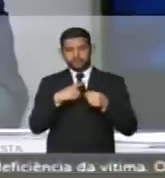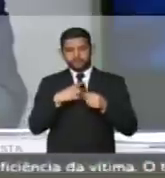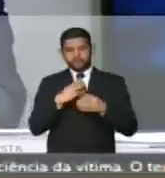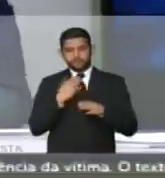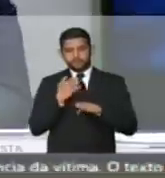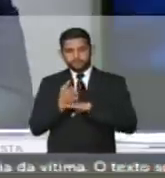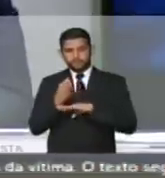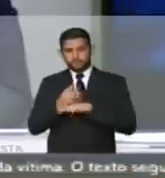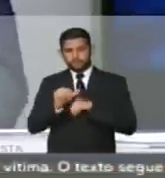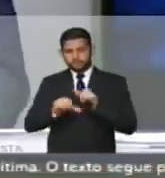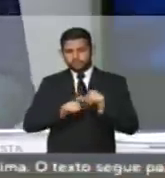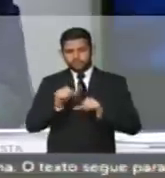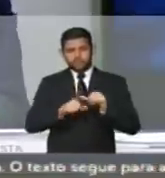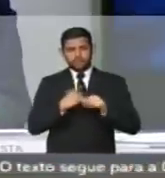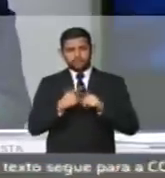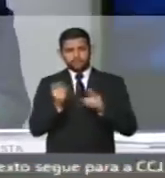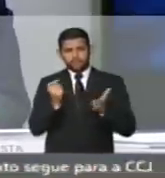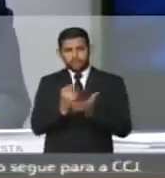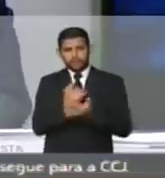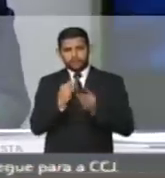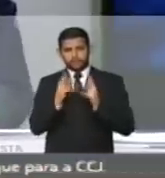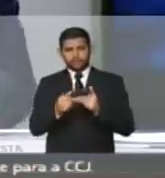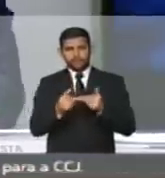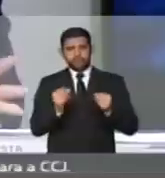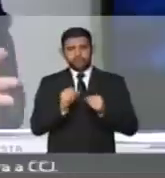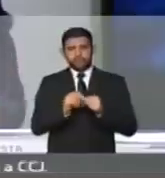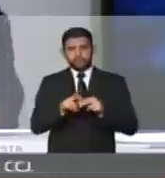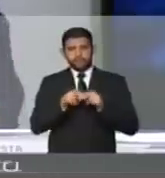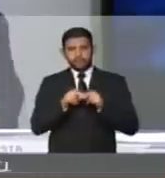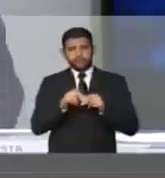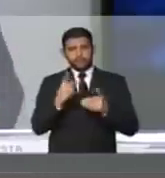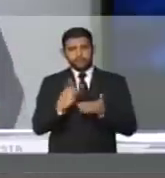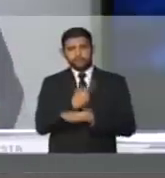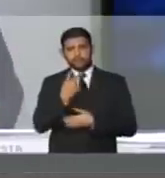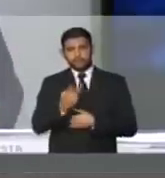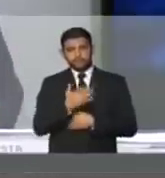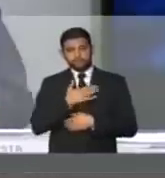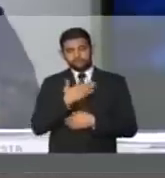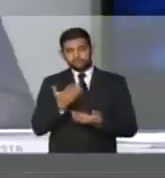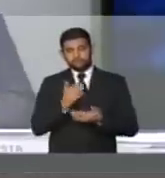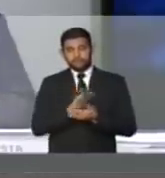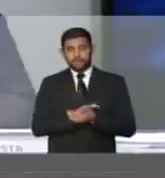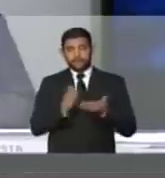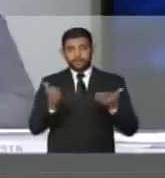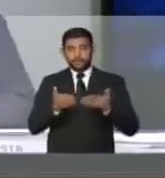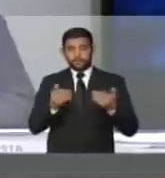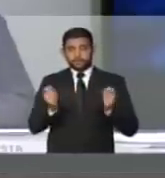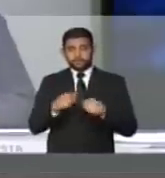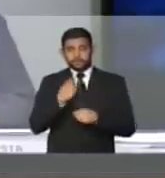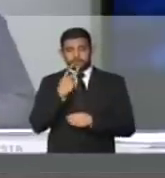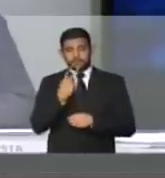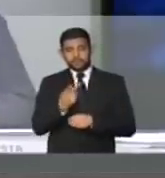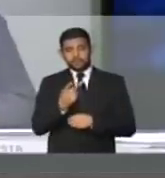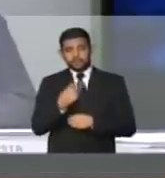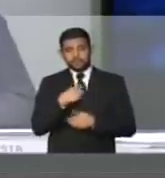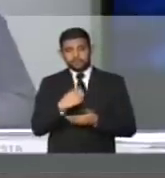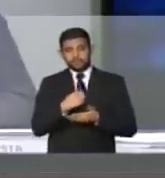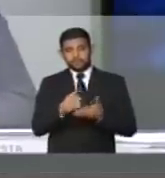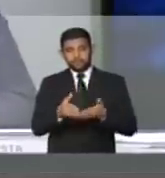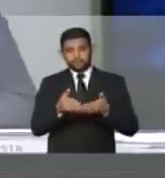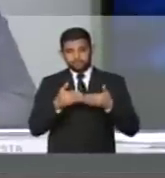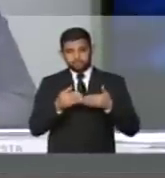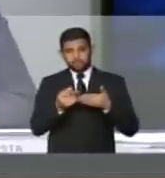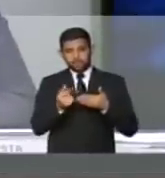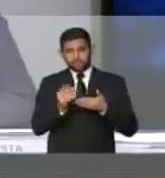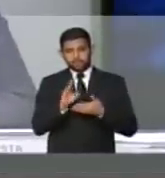vou consertar tudo, vou pagar tudo, e foi exatamente o que aconteceu. Então, hoje, eu posso dizer que os empréstimos